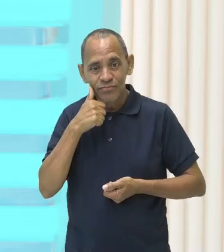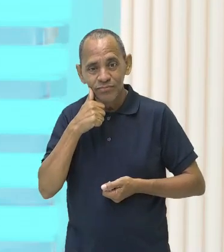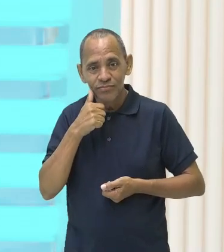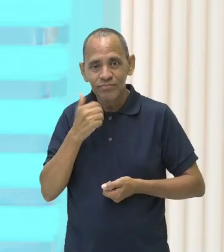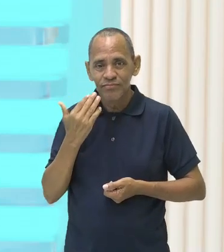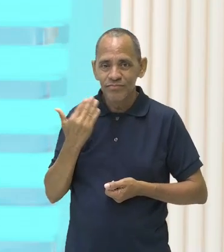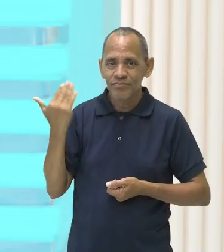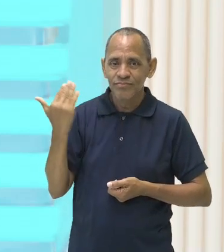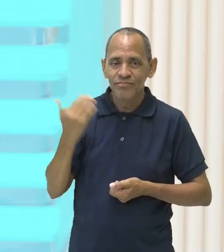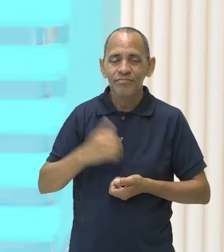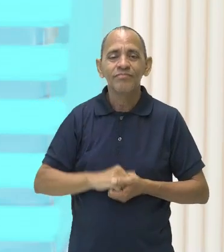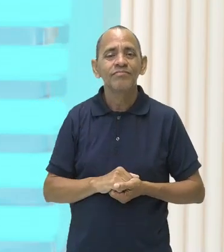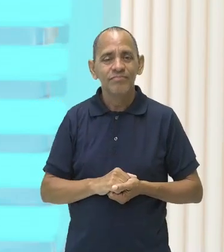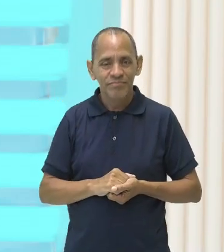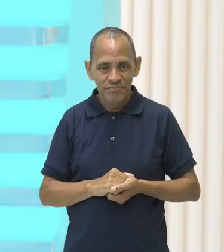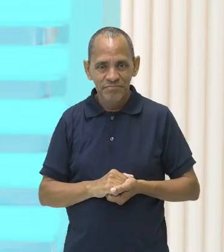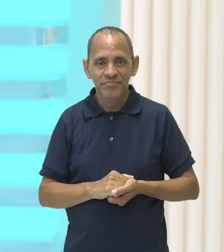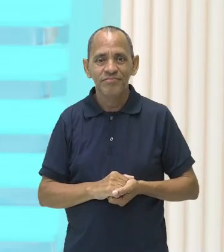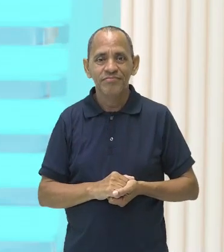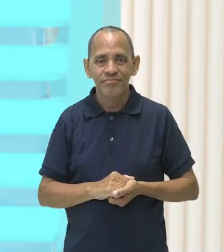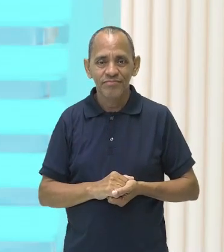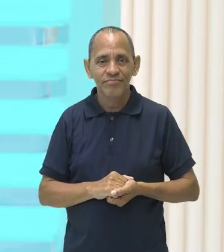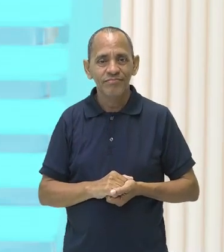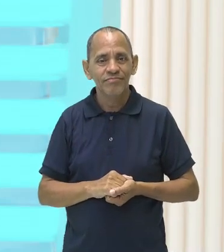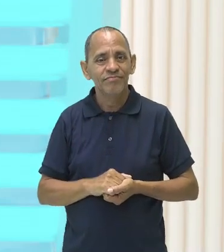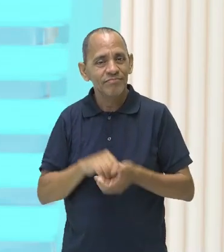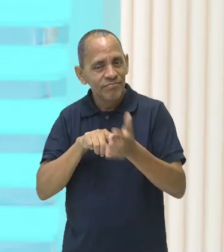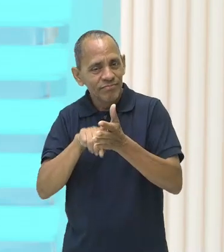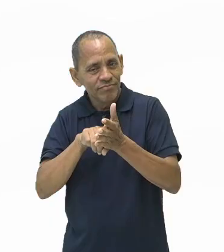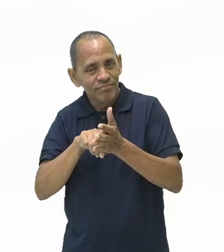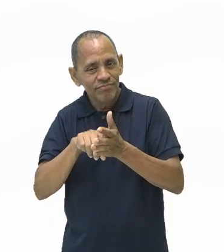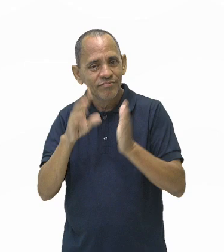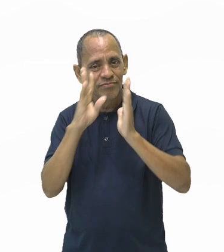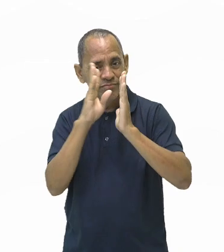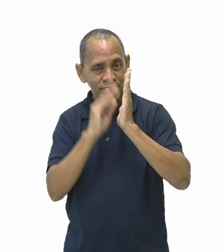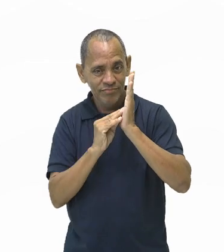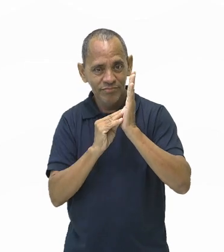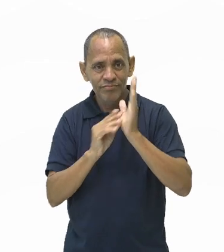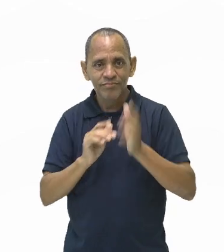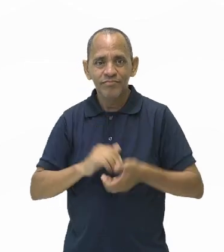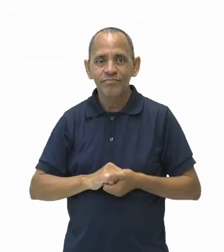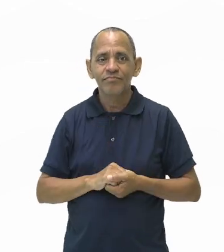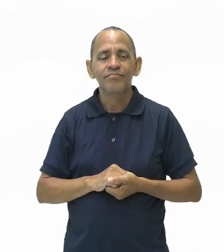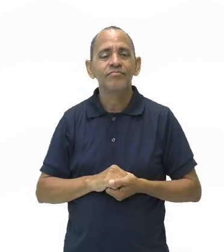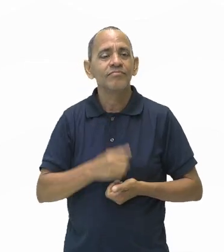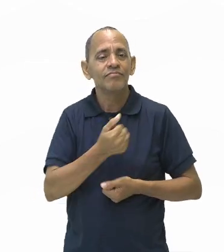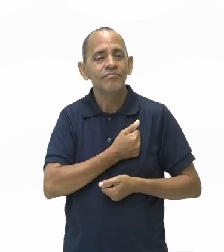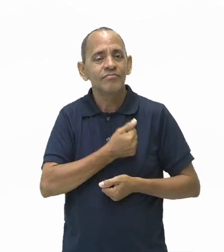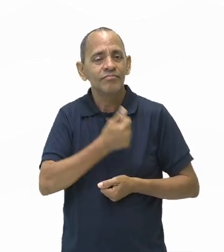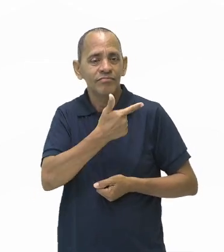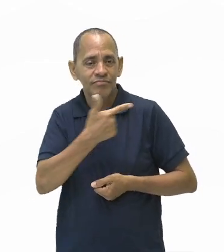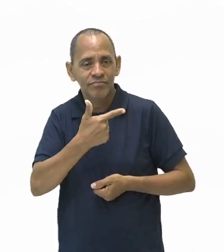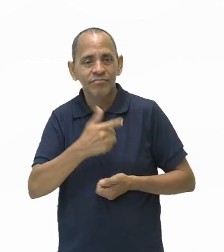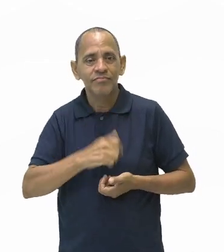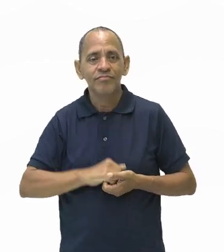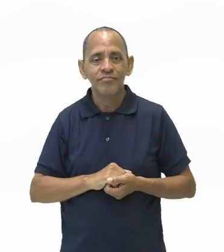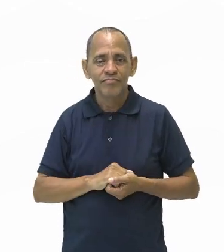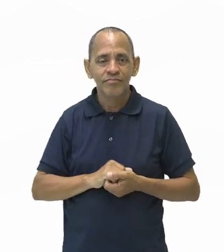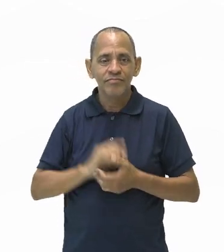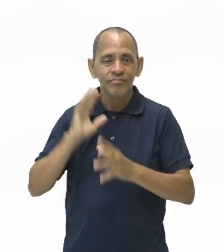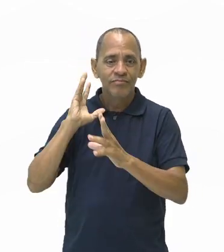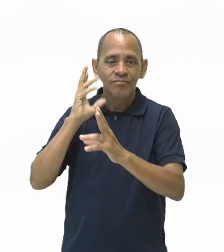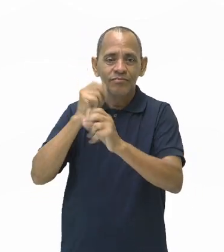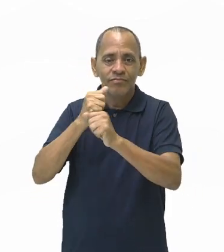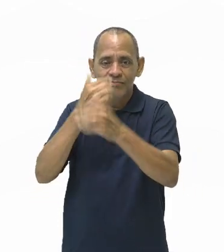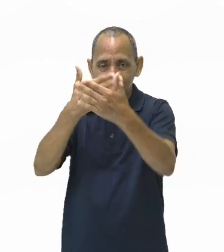professora Vanessa Mafra. Vamos verificar o nosso conteúdo? Aula de número 22,